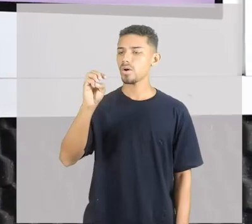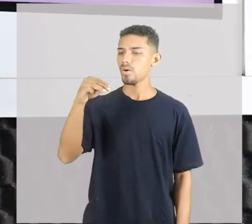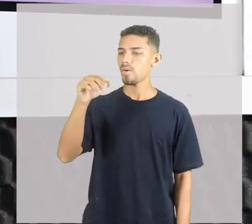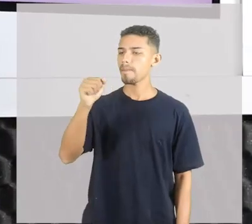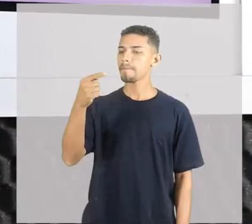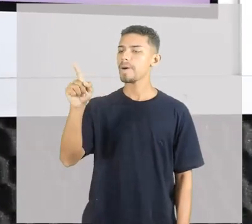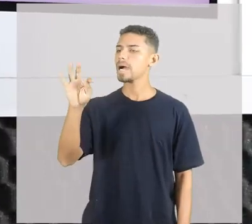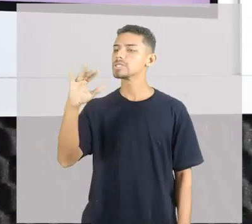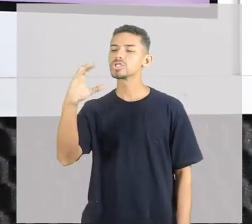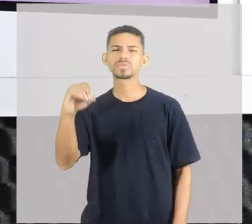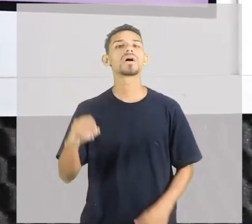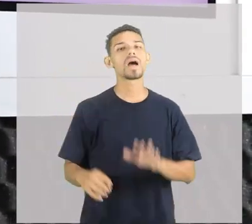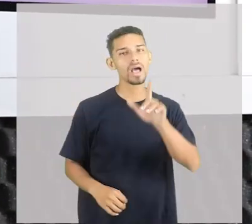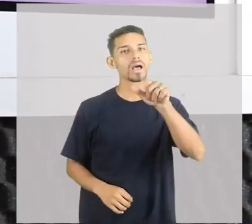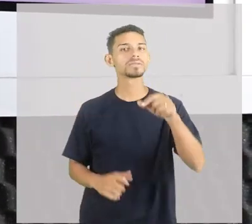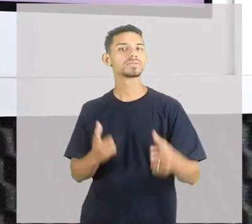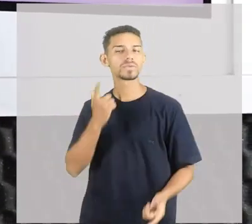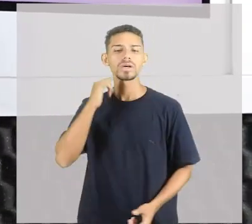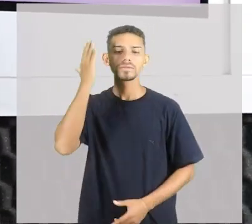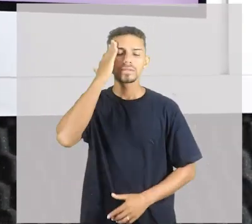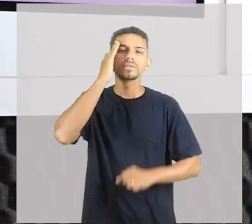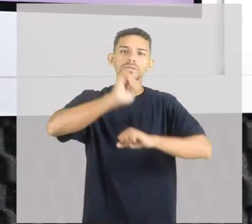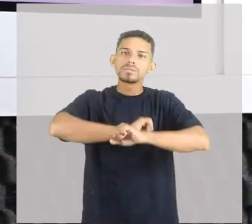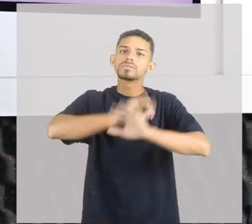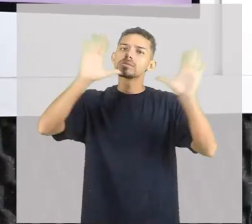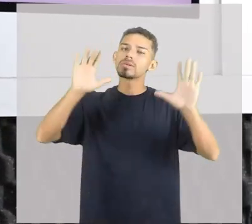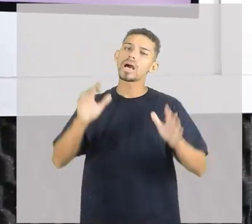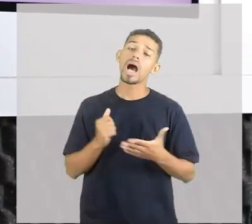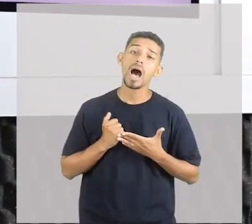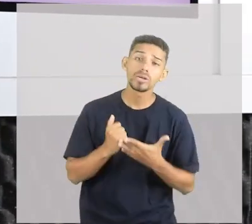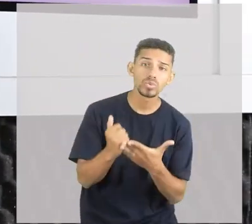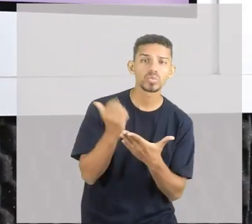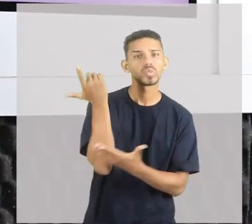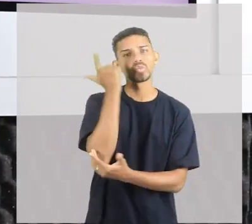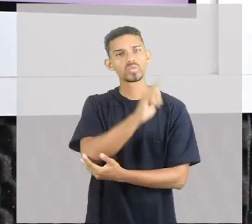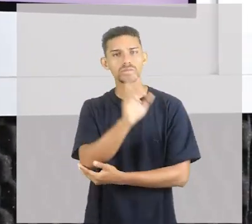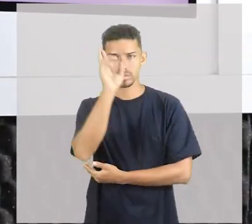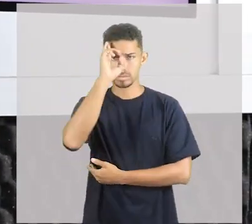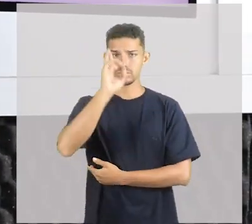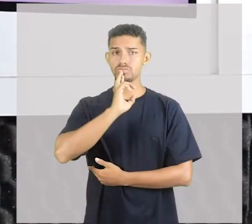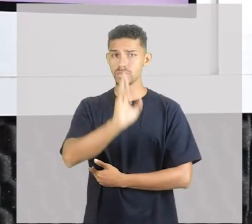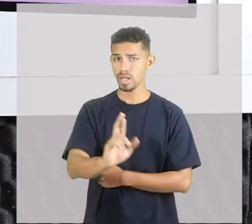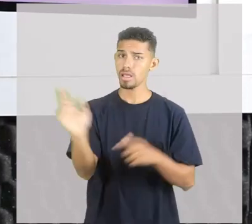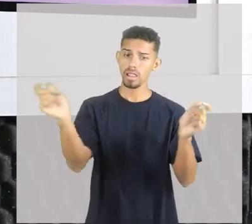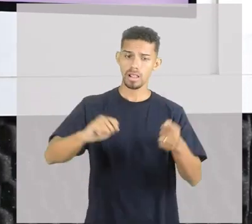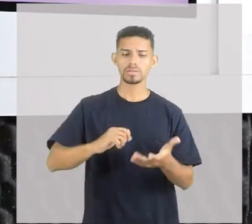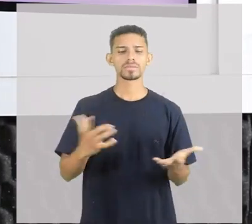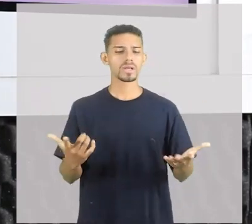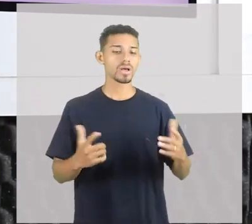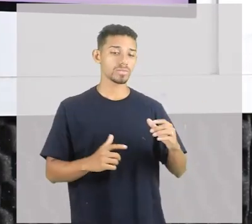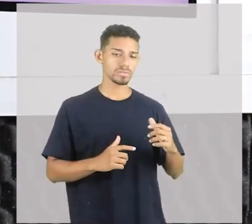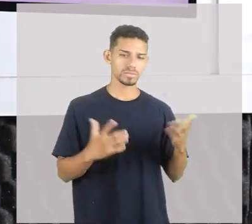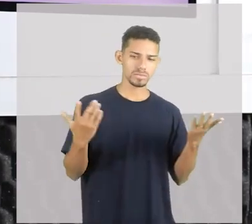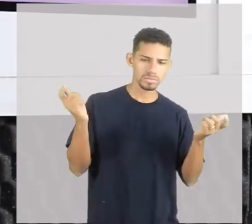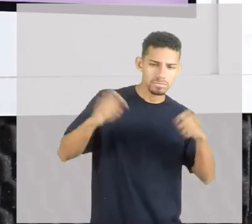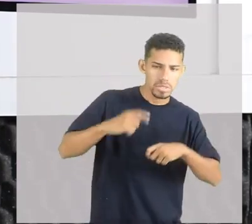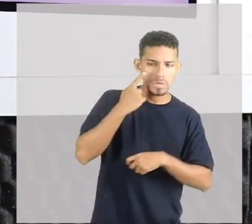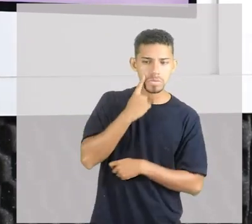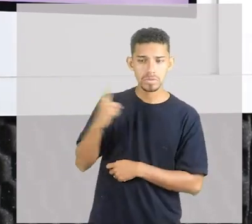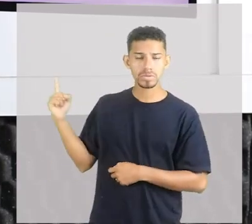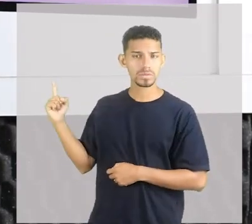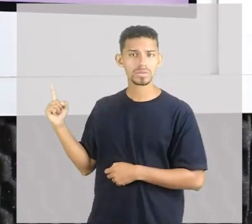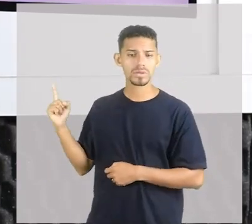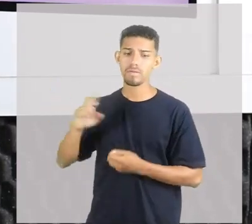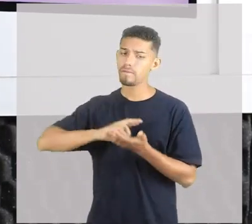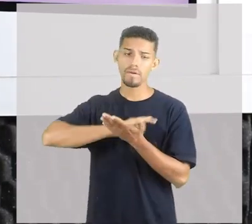Eu acho muito importante quando o aluno ele entende os termos. Ajuda ele a responder muita coisa, né? Por que que ele está falando? Poli.